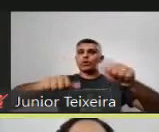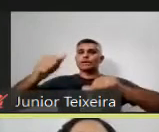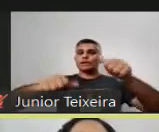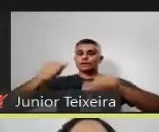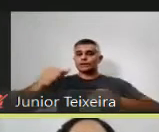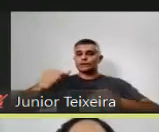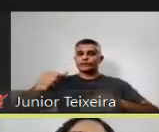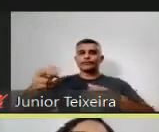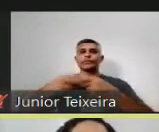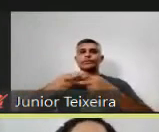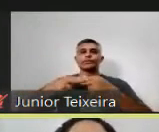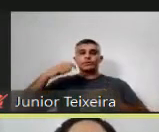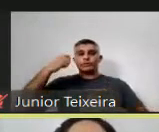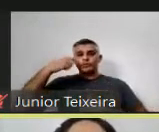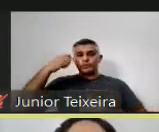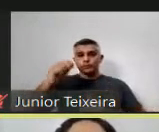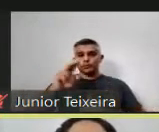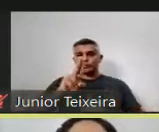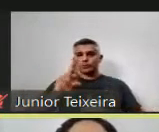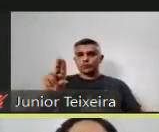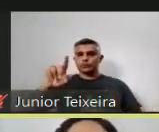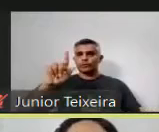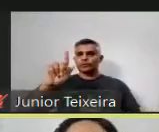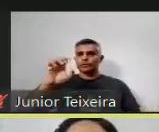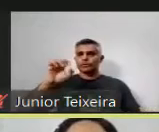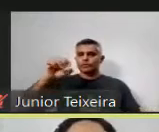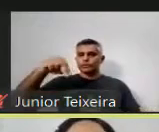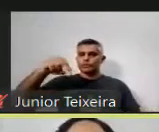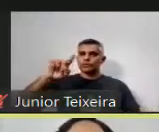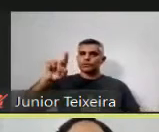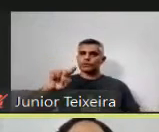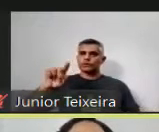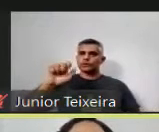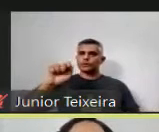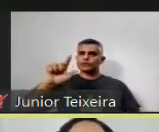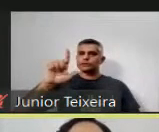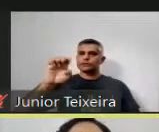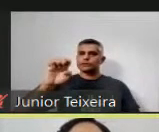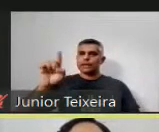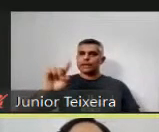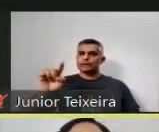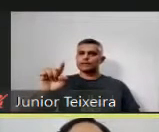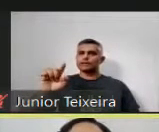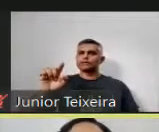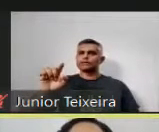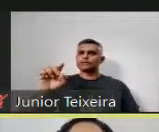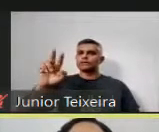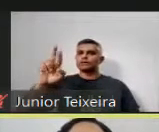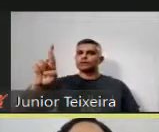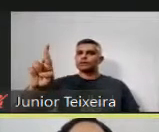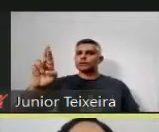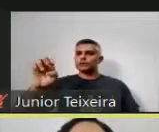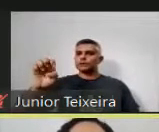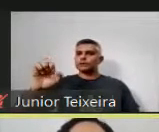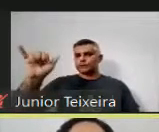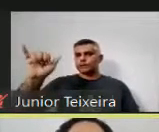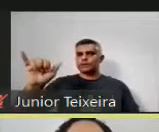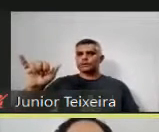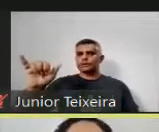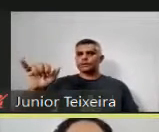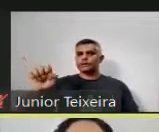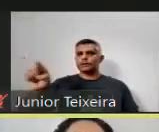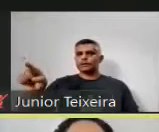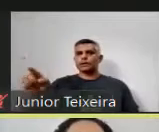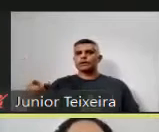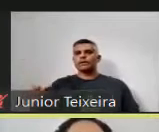que se fundamenta na abordagem histórico-cultural, e que a gente entende, né, a gente parte